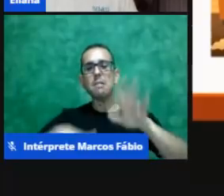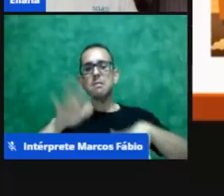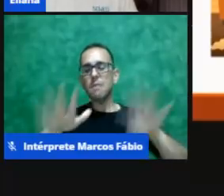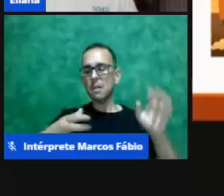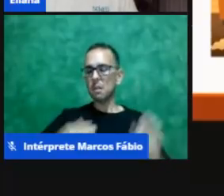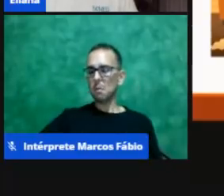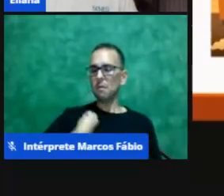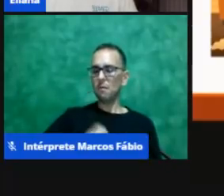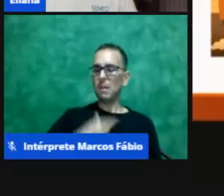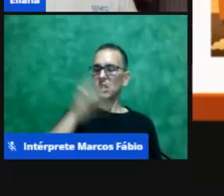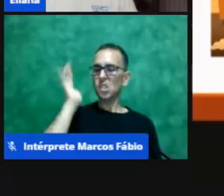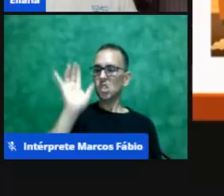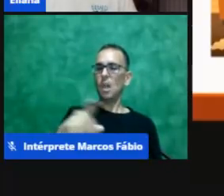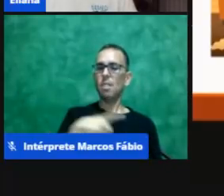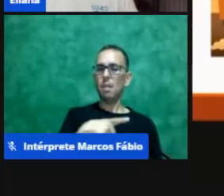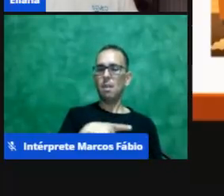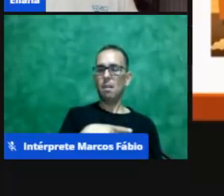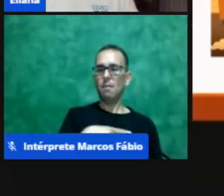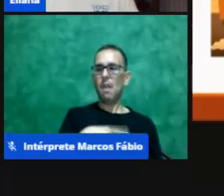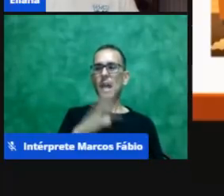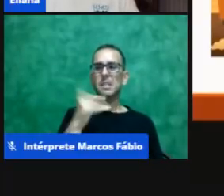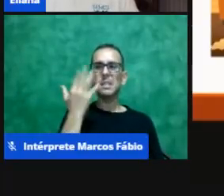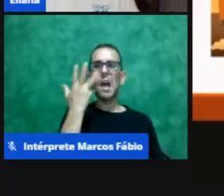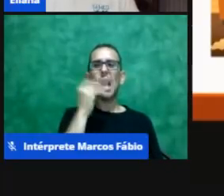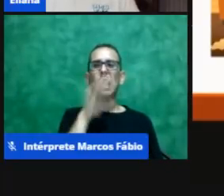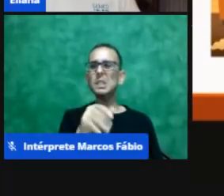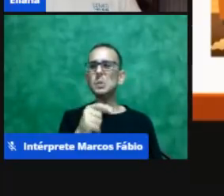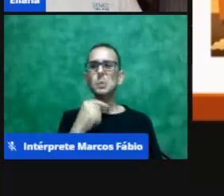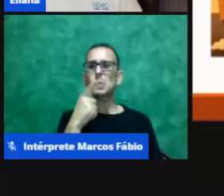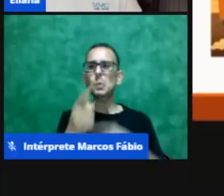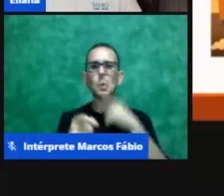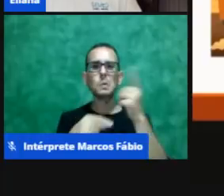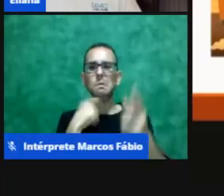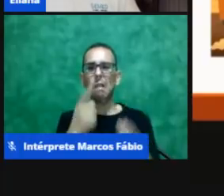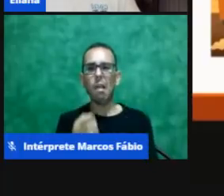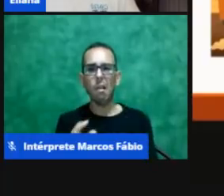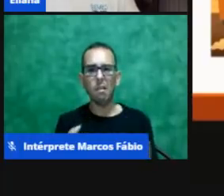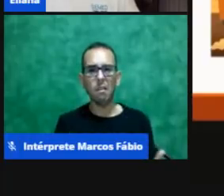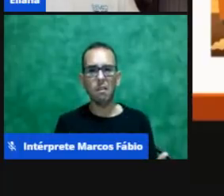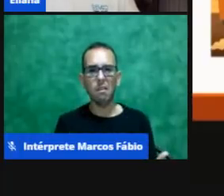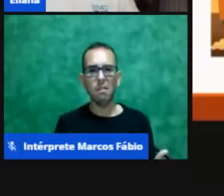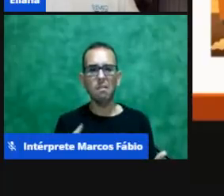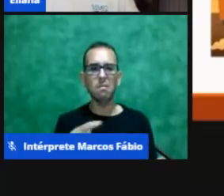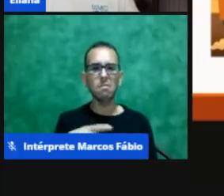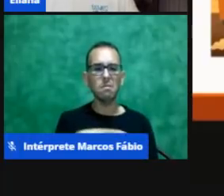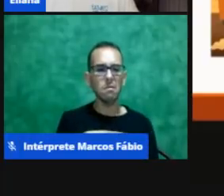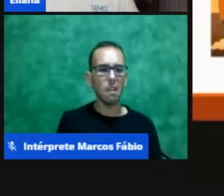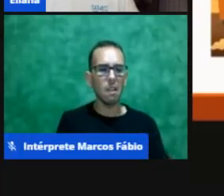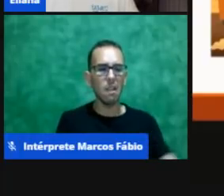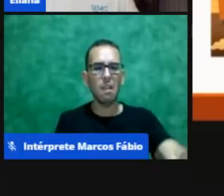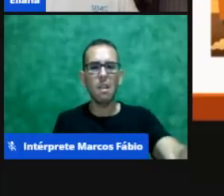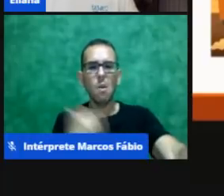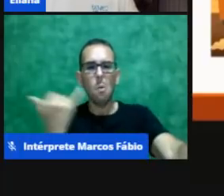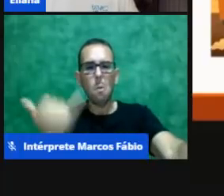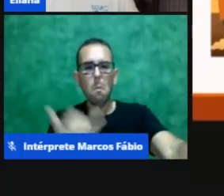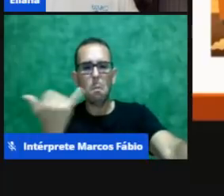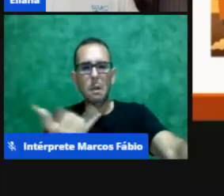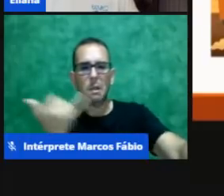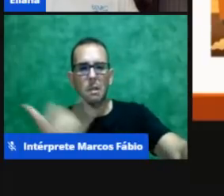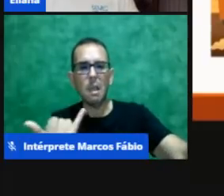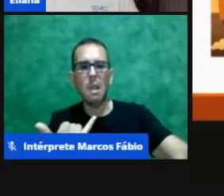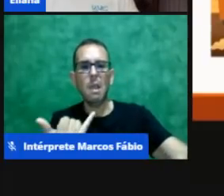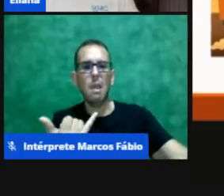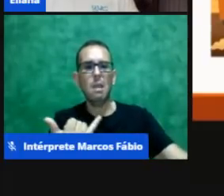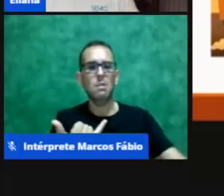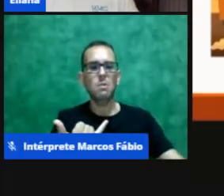já teve aqui. Muitas vezes a criança não tem condição mínima, né, de ter um brinquedo, né? Então a